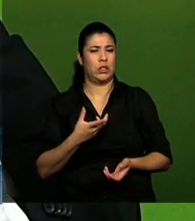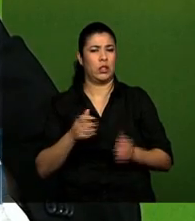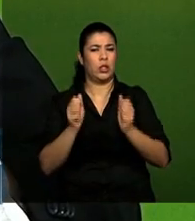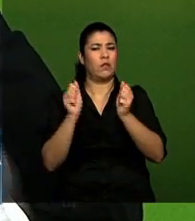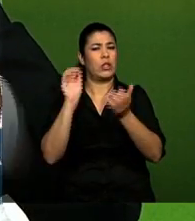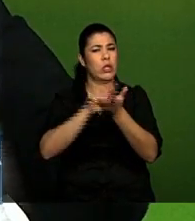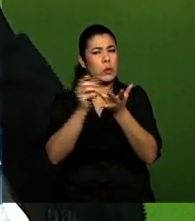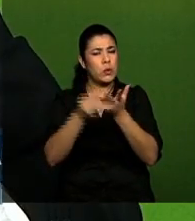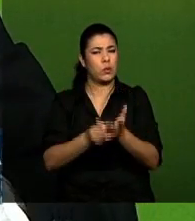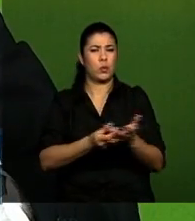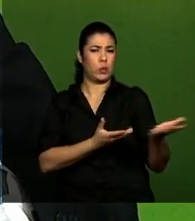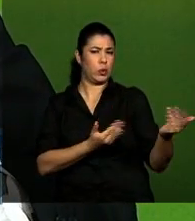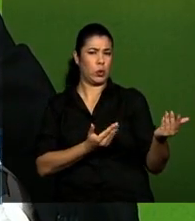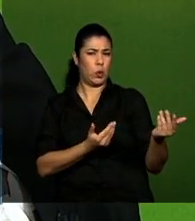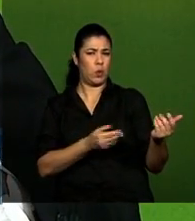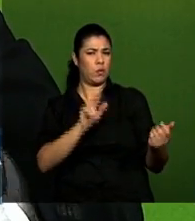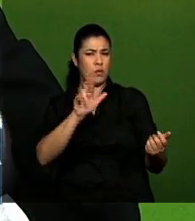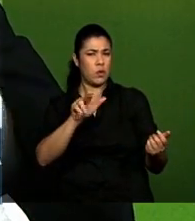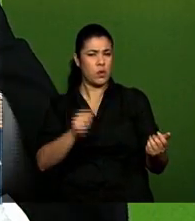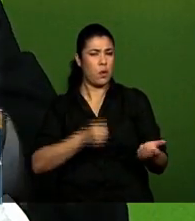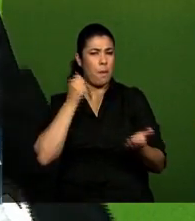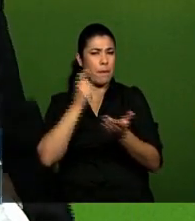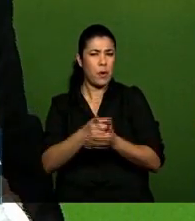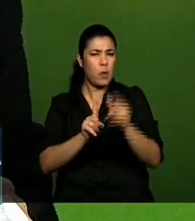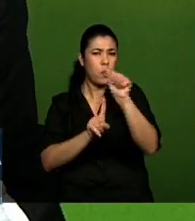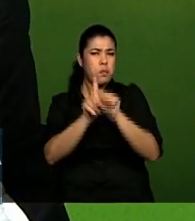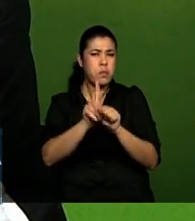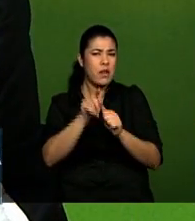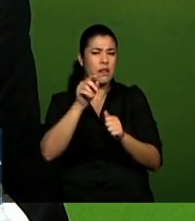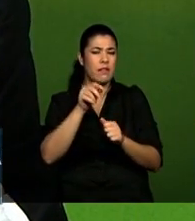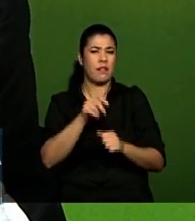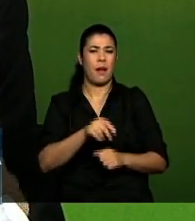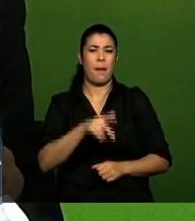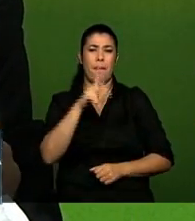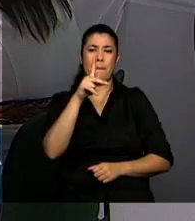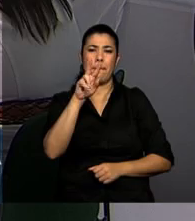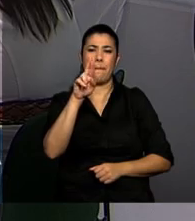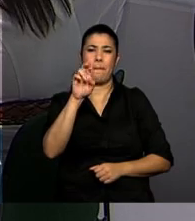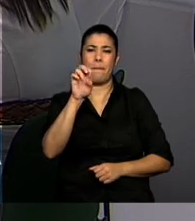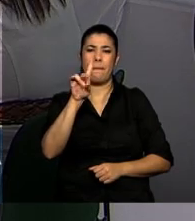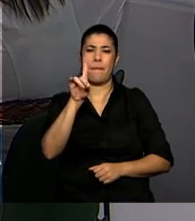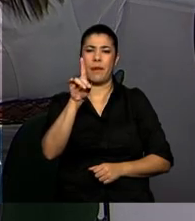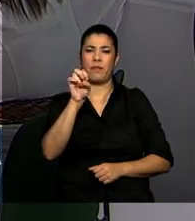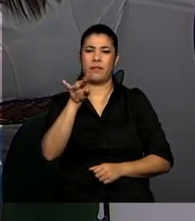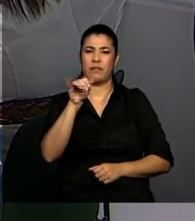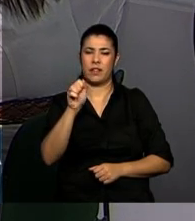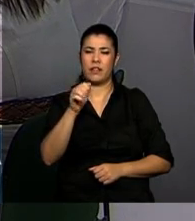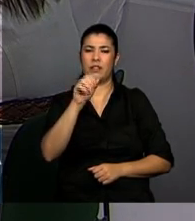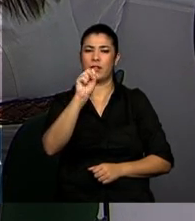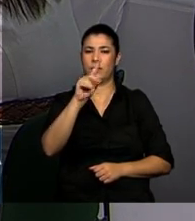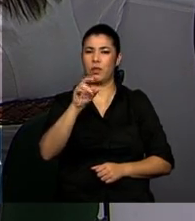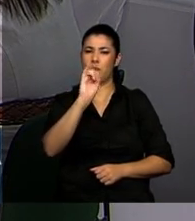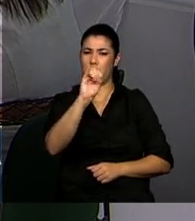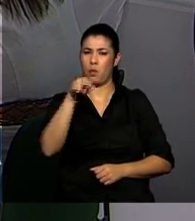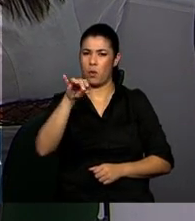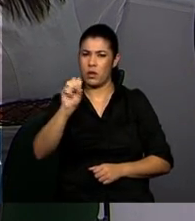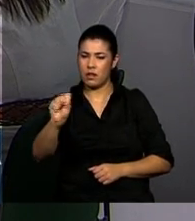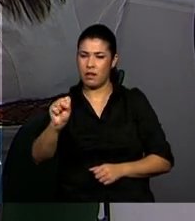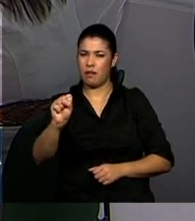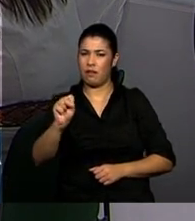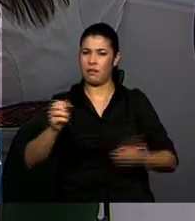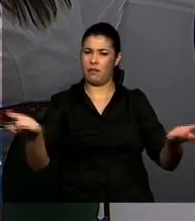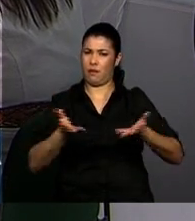jovens que nunca contribuíram um mês paraa previdência social e por conta da legislação atual